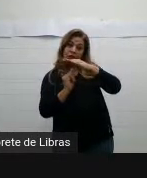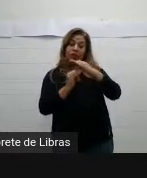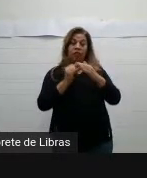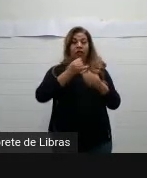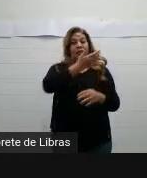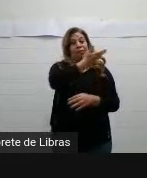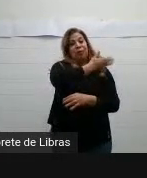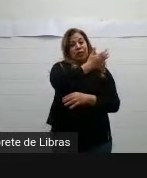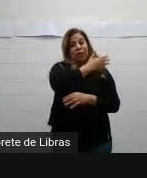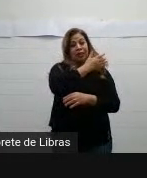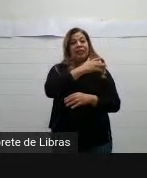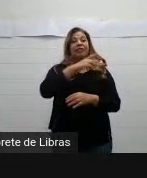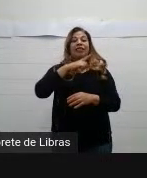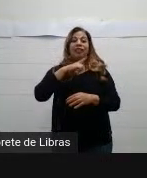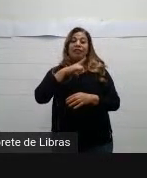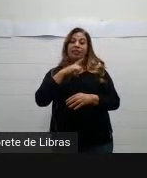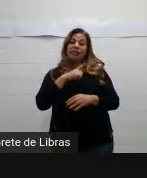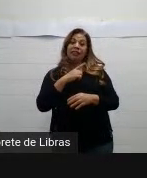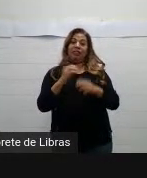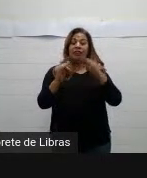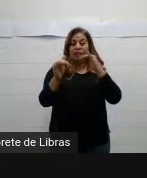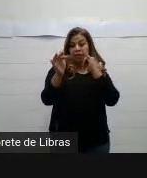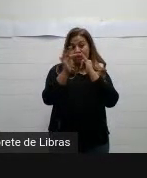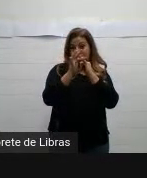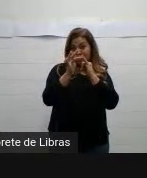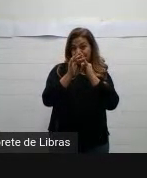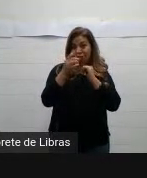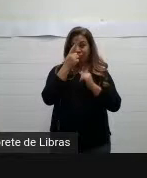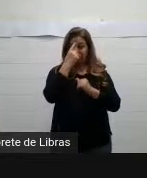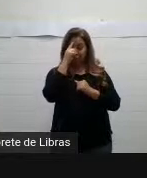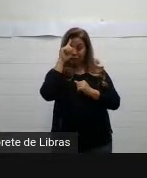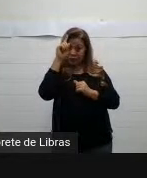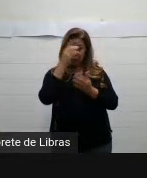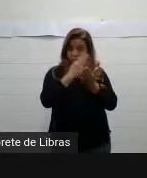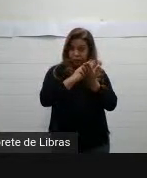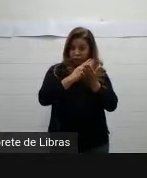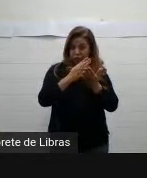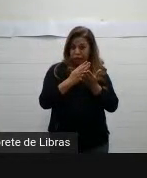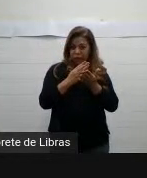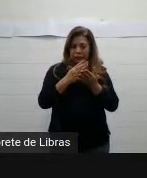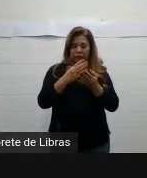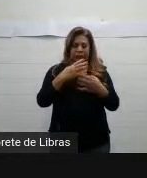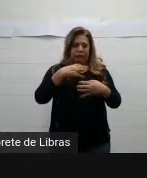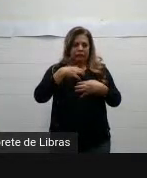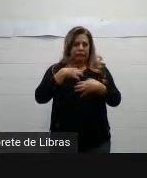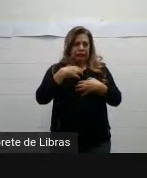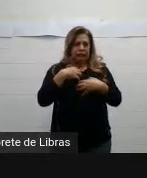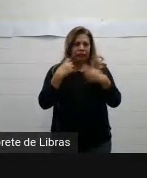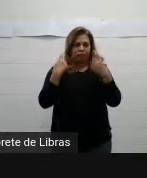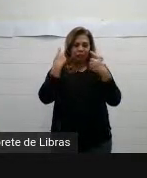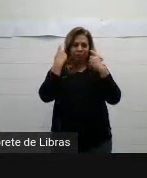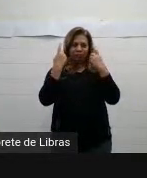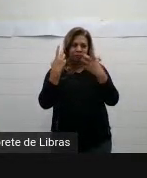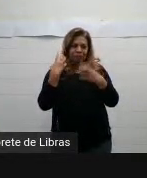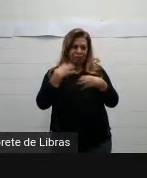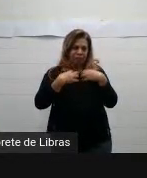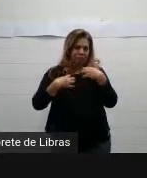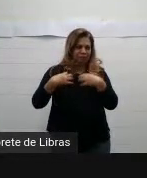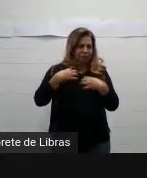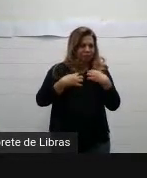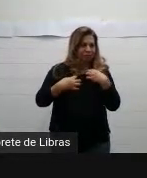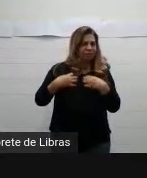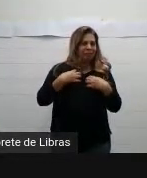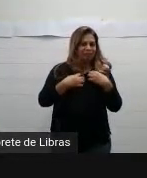instituição. Então, a ideia inicial que me inquietou para pesquisar isso é que eu fui servidora